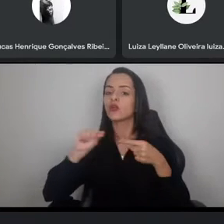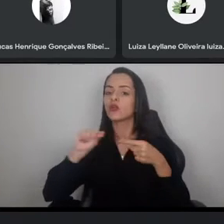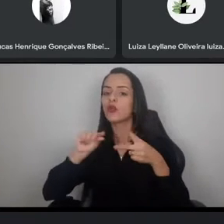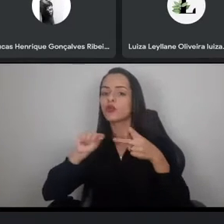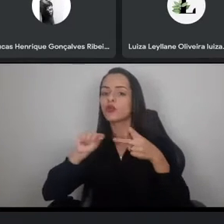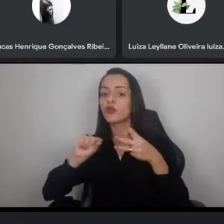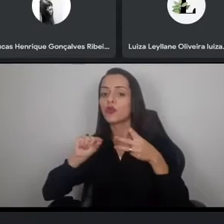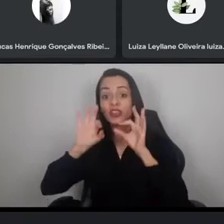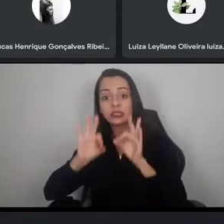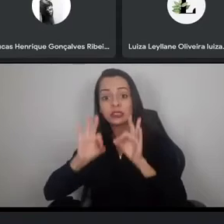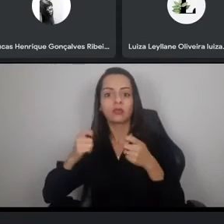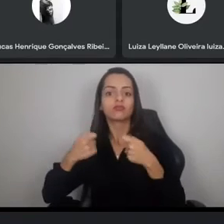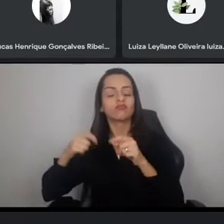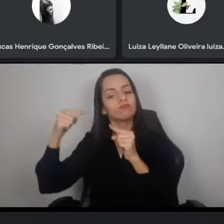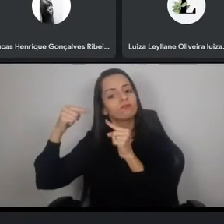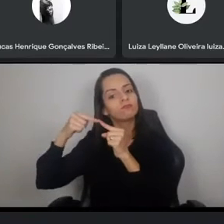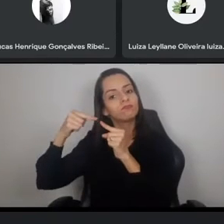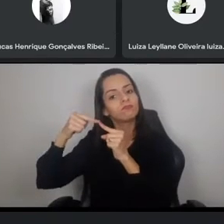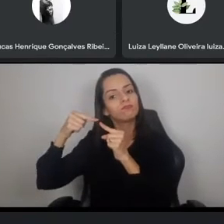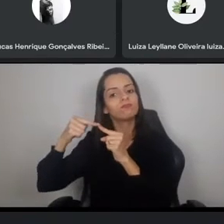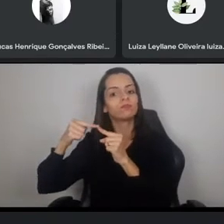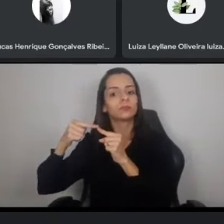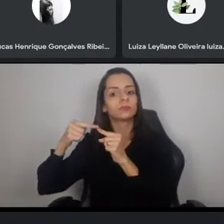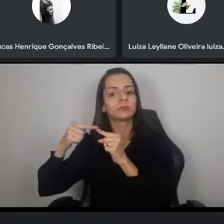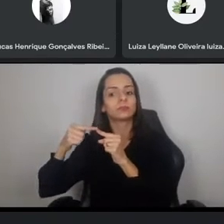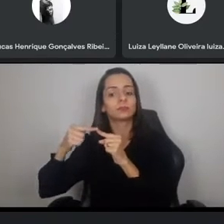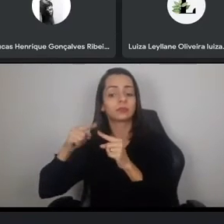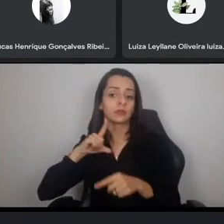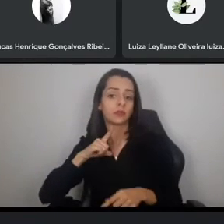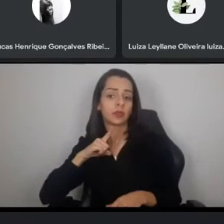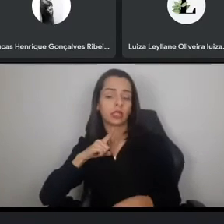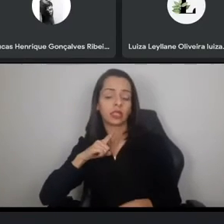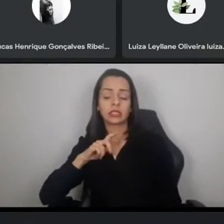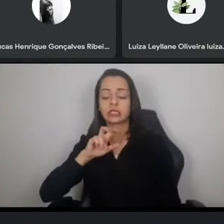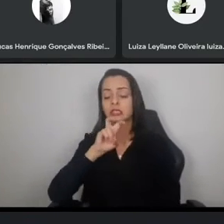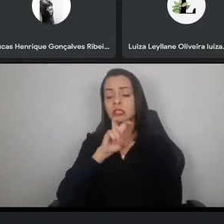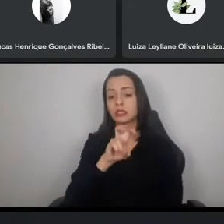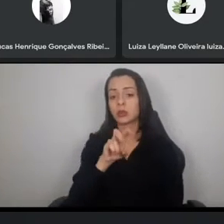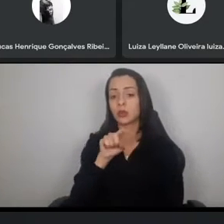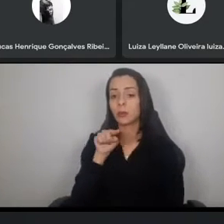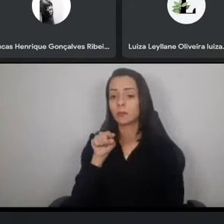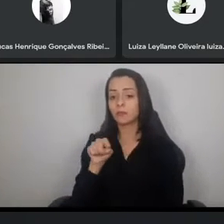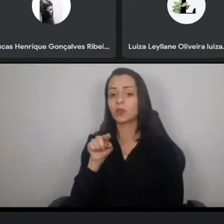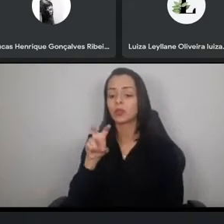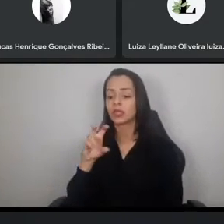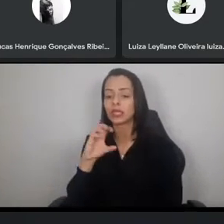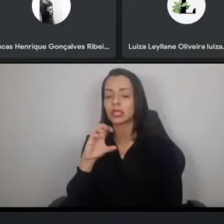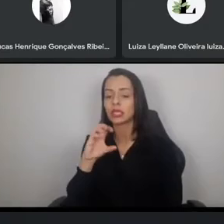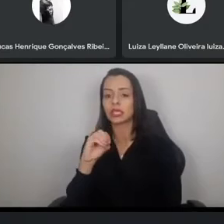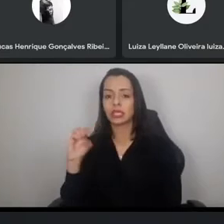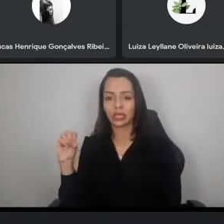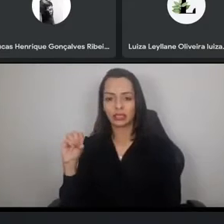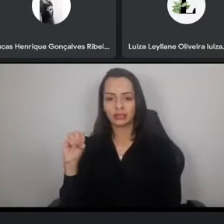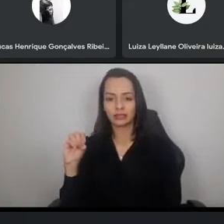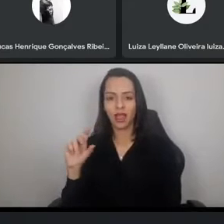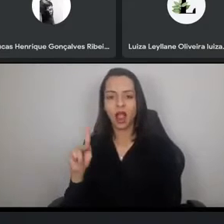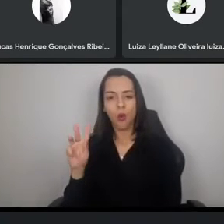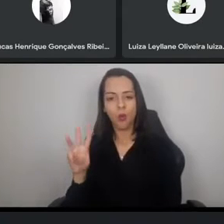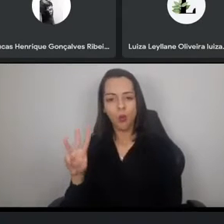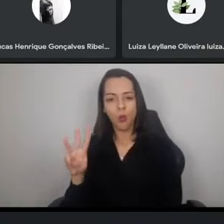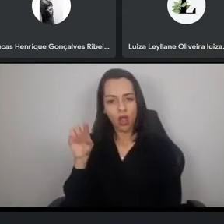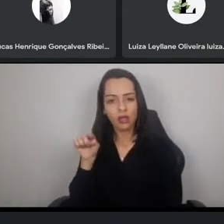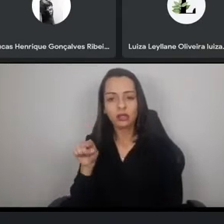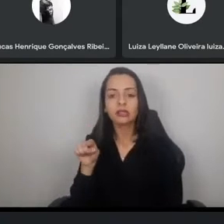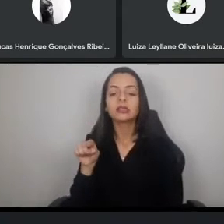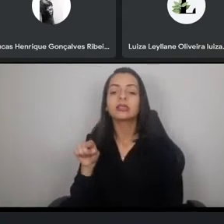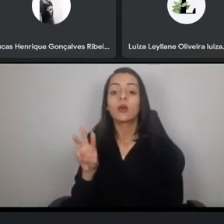se for o de 5.500 watts, devemos instalar o fio com